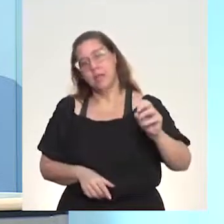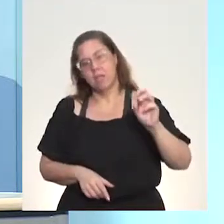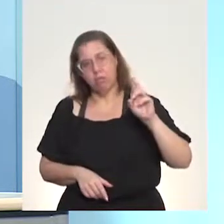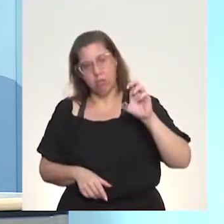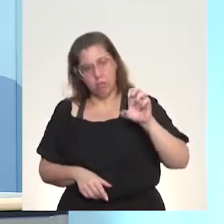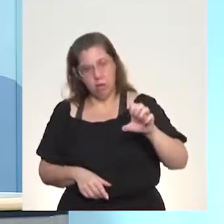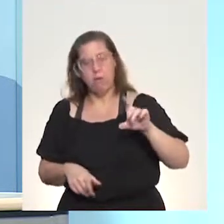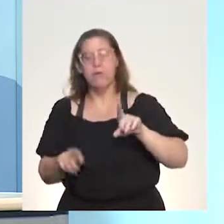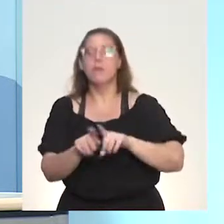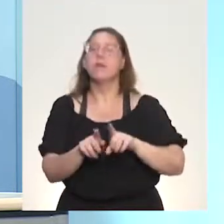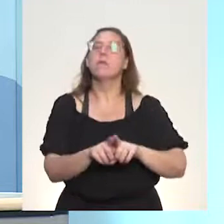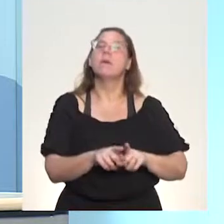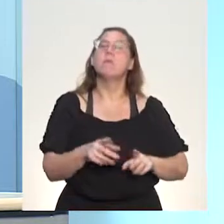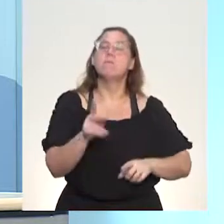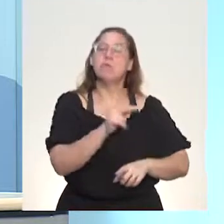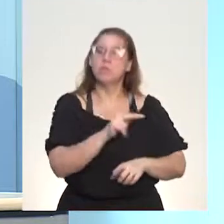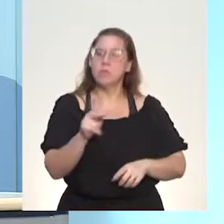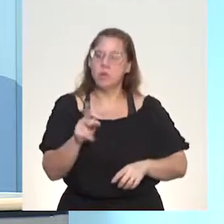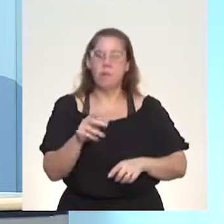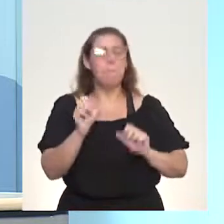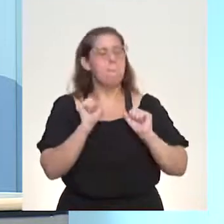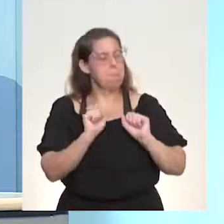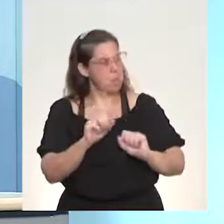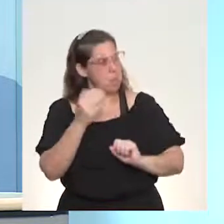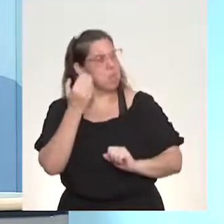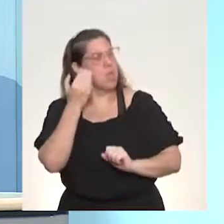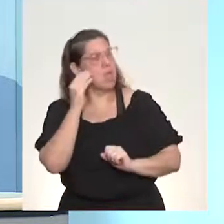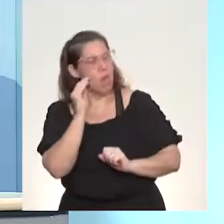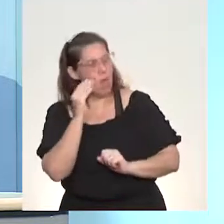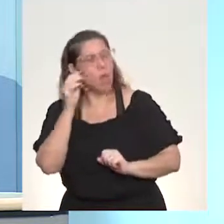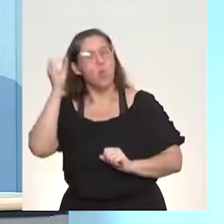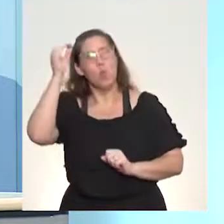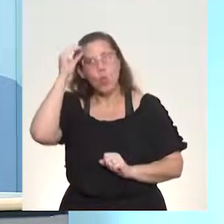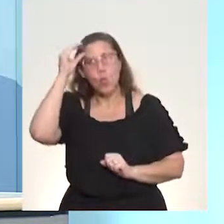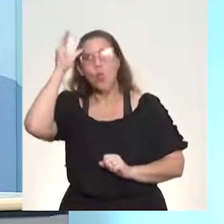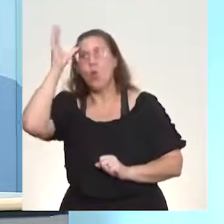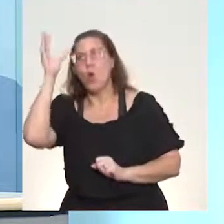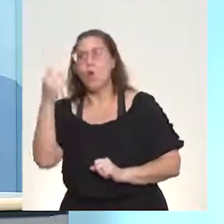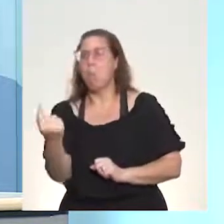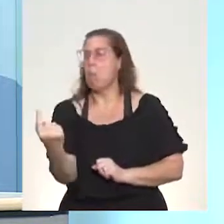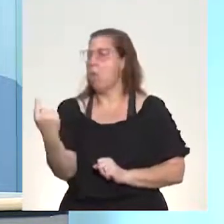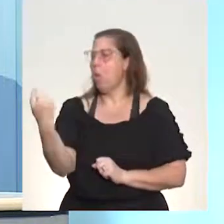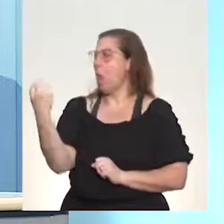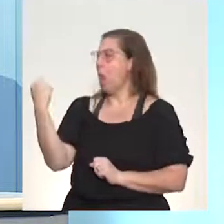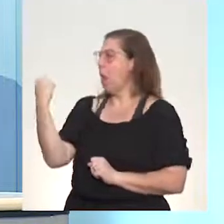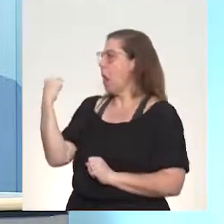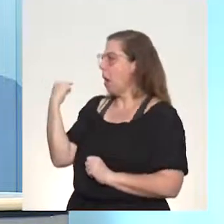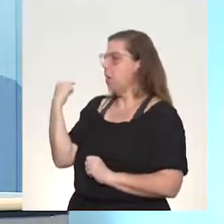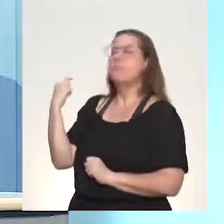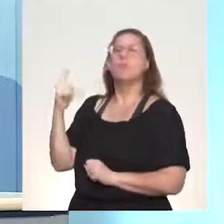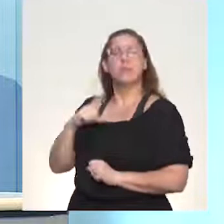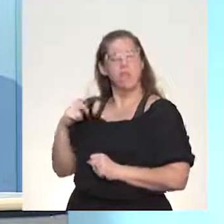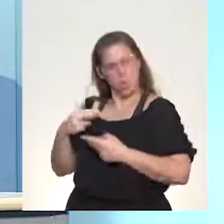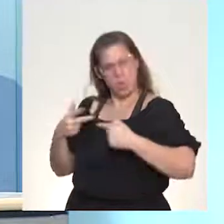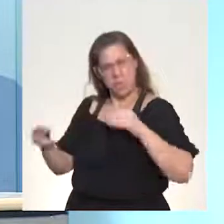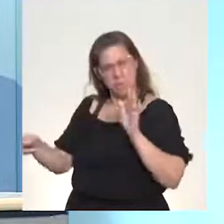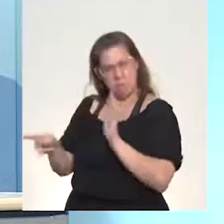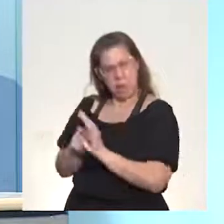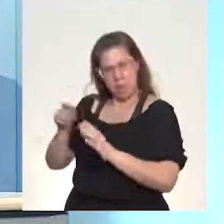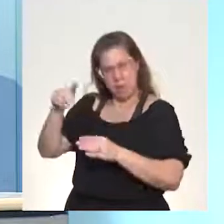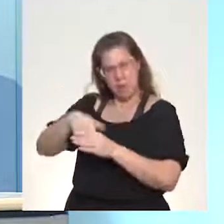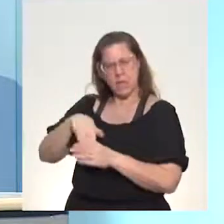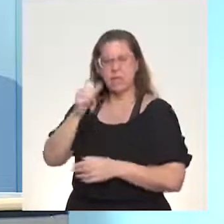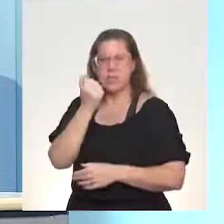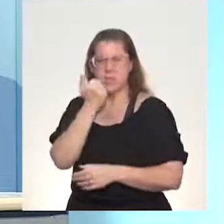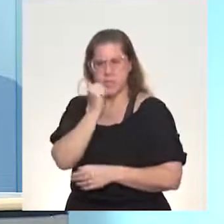e a professora Lucília fala, podemos considerar que os conhecimentos milenares trazem elementos de ciência? Então, acho que vou